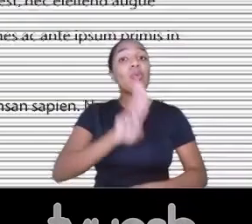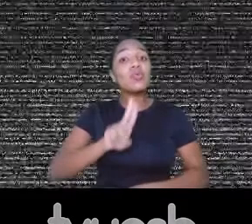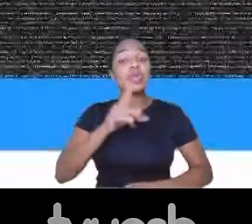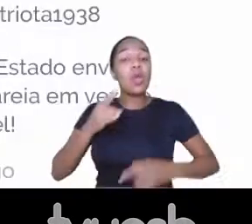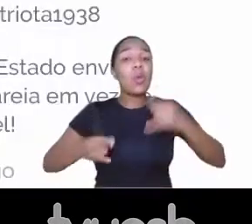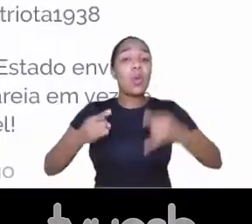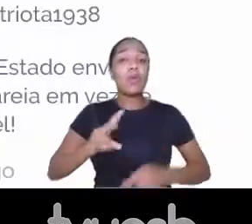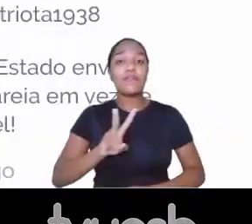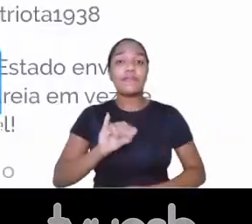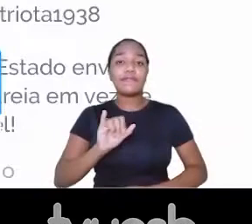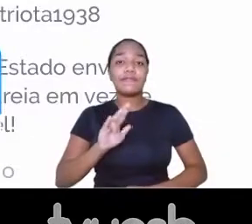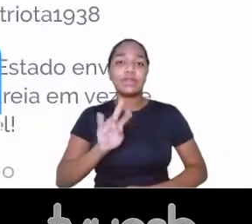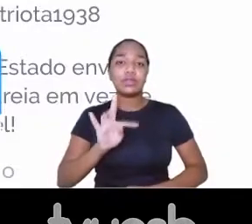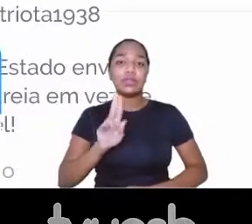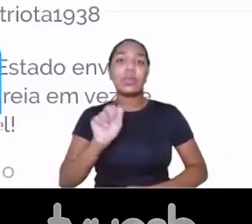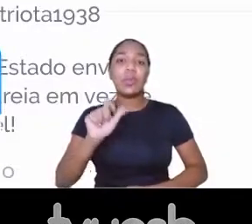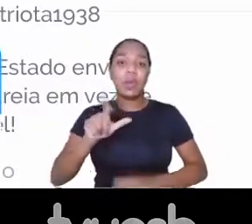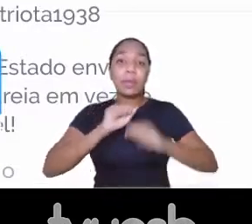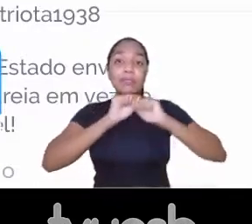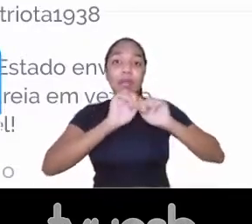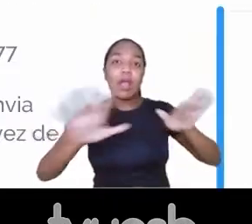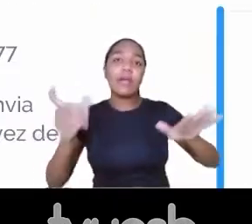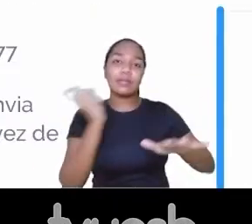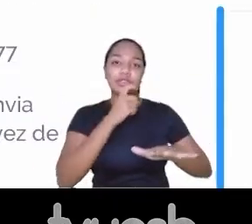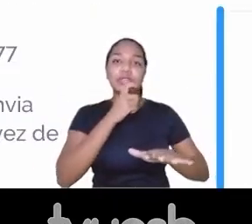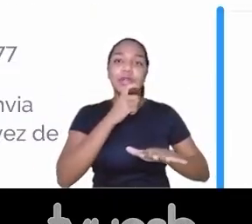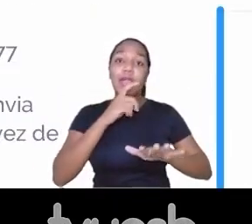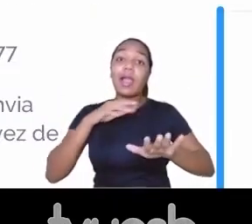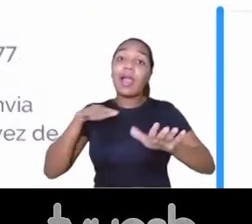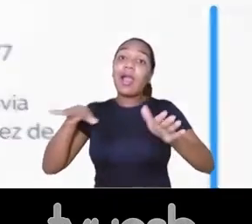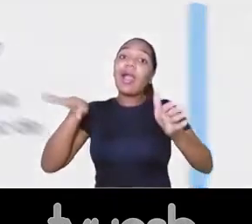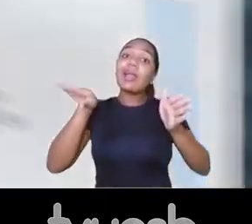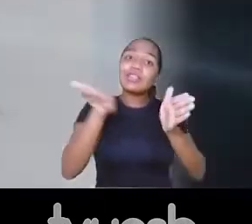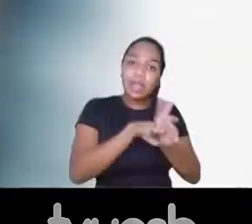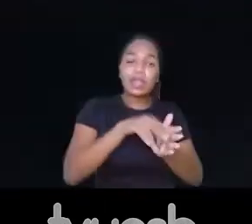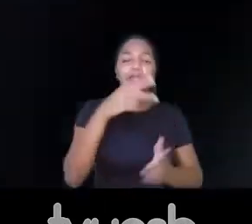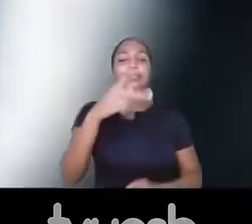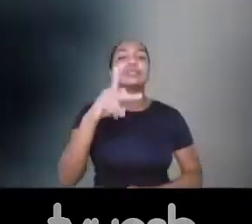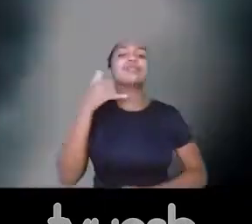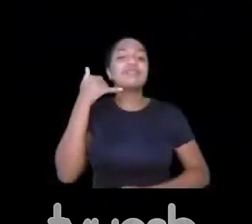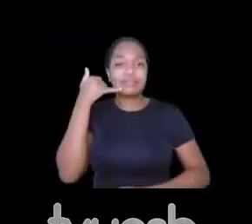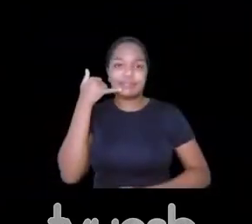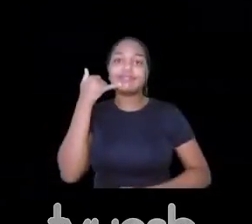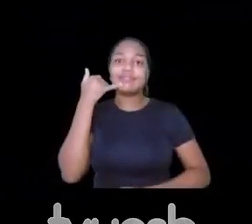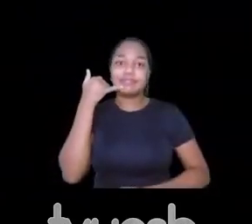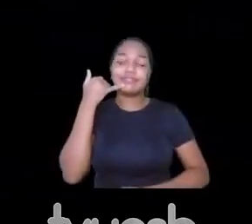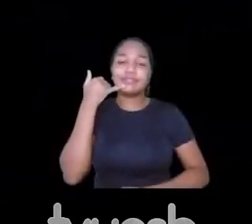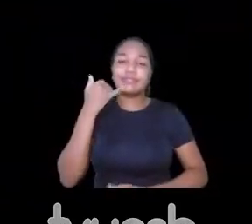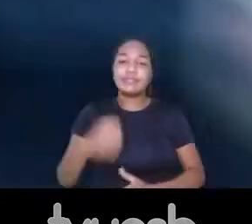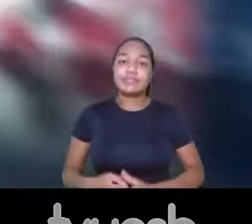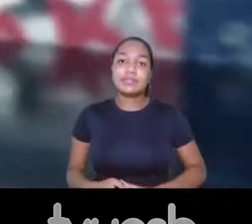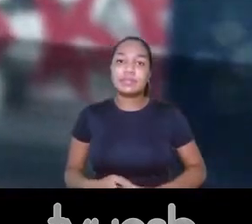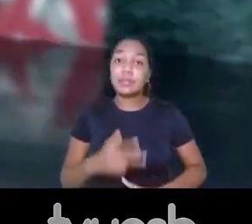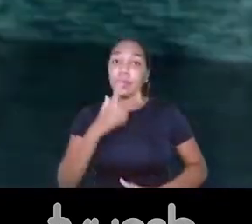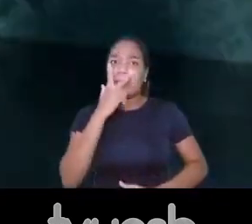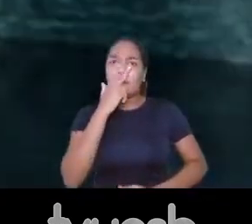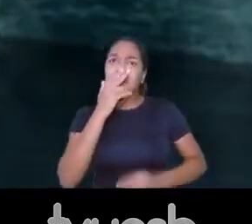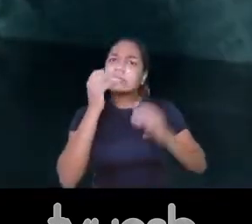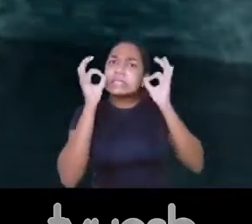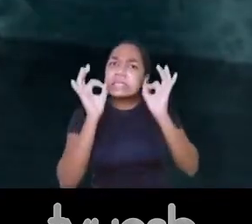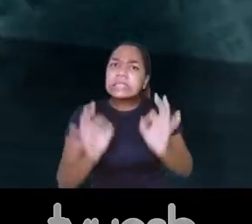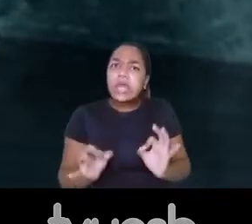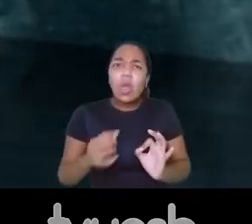depois usam robôs virtuais para espalhar a mentira até chegar aí no seu WhatsApp